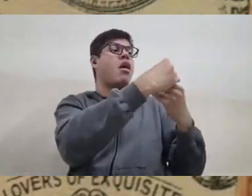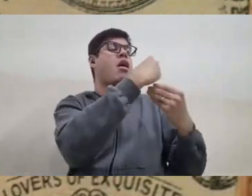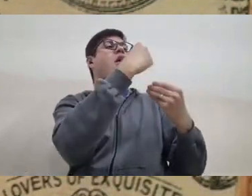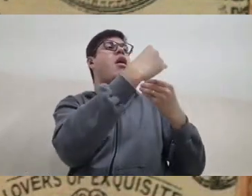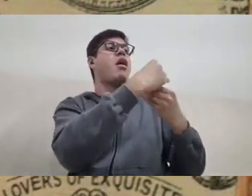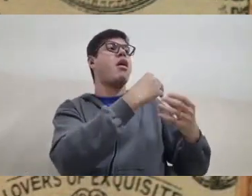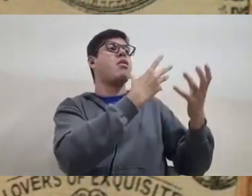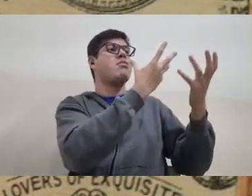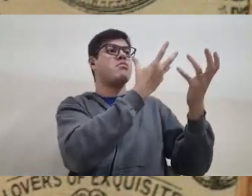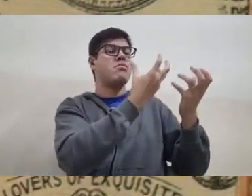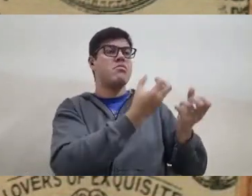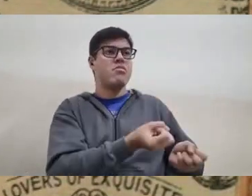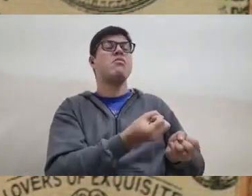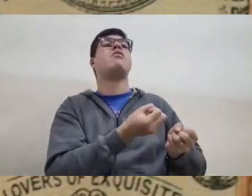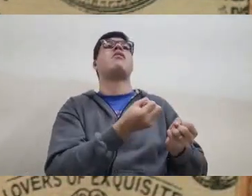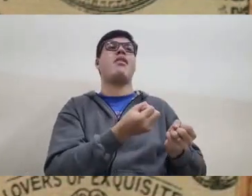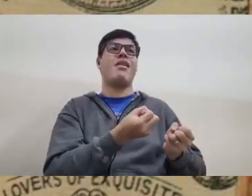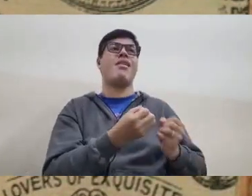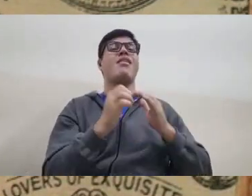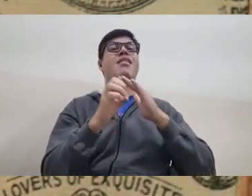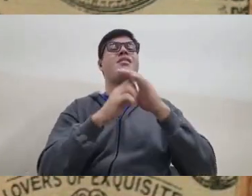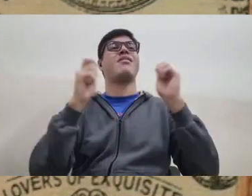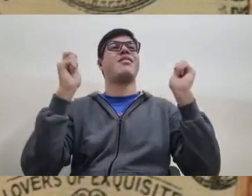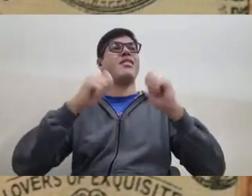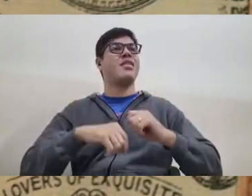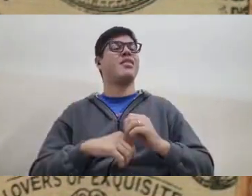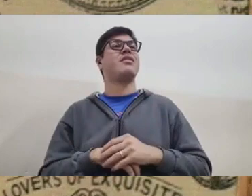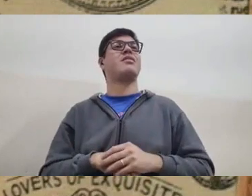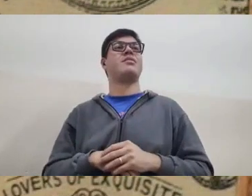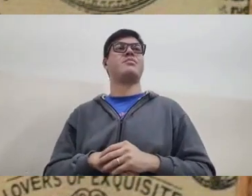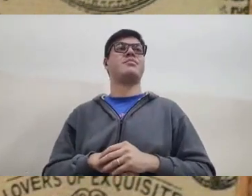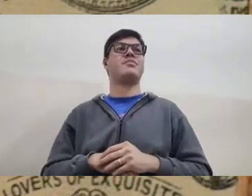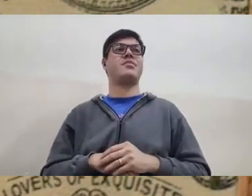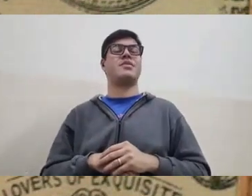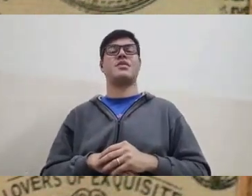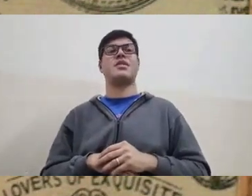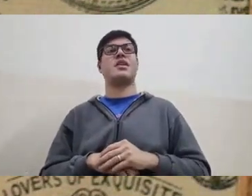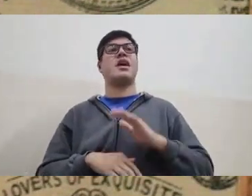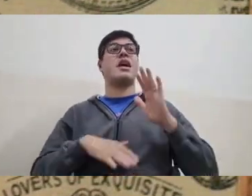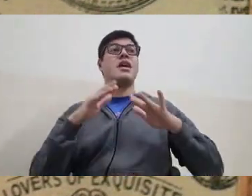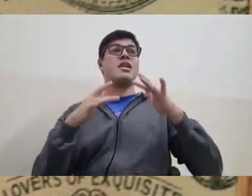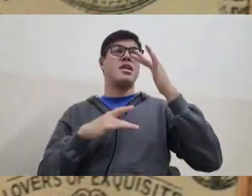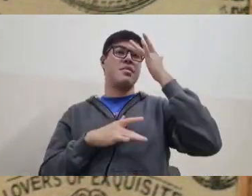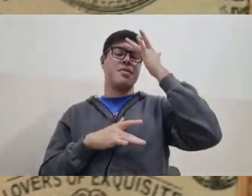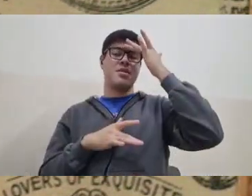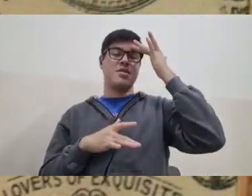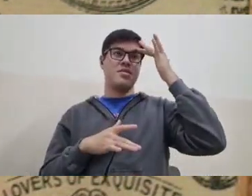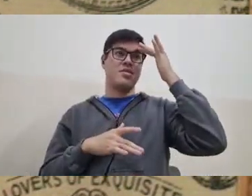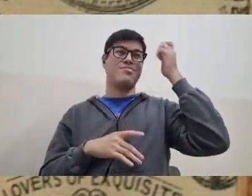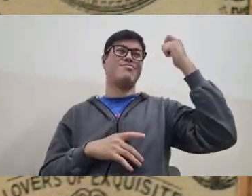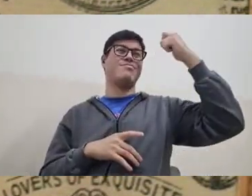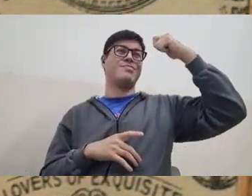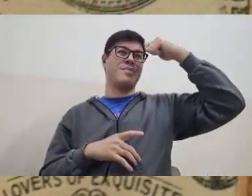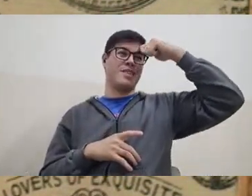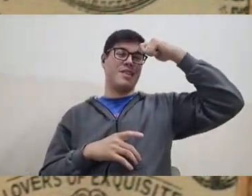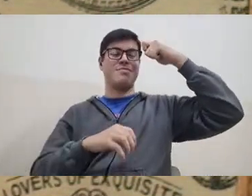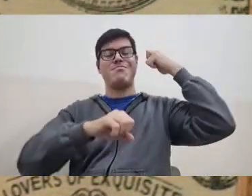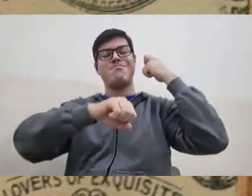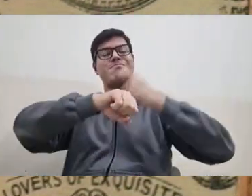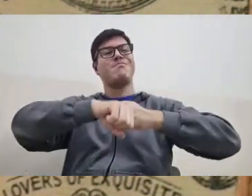não acompanhar porque o pessoal pode não gostar que eu vou falar mas sou cabeça dura que é